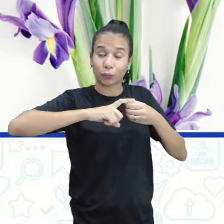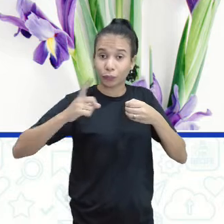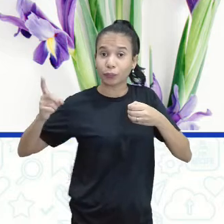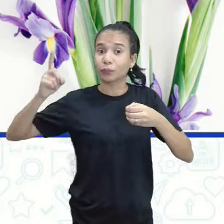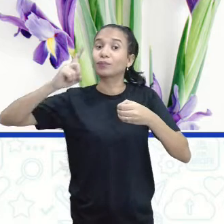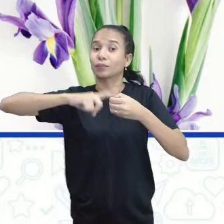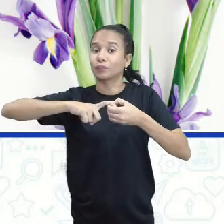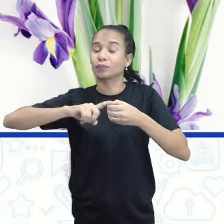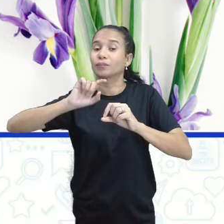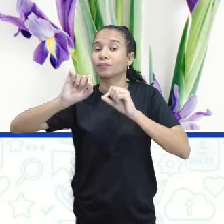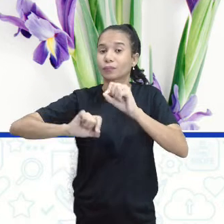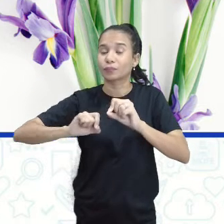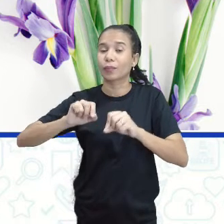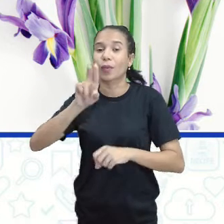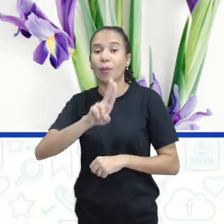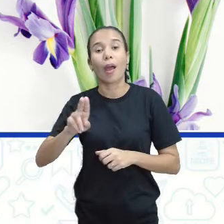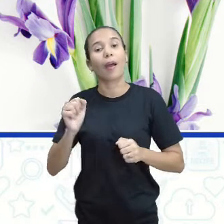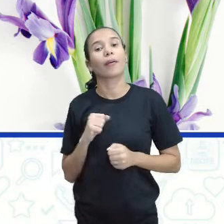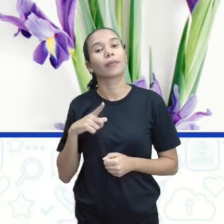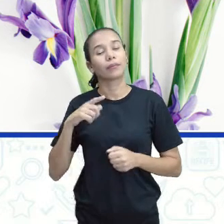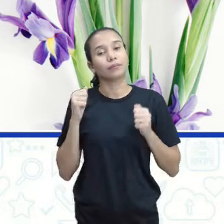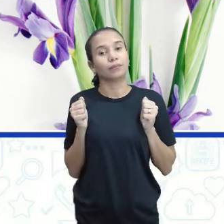Porque a gente está usando uma ação